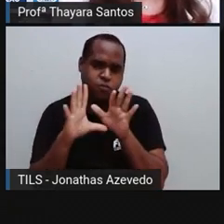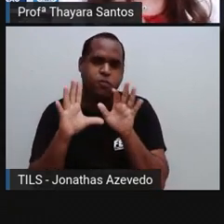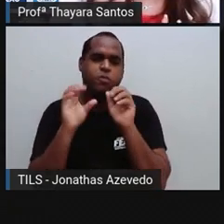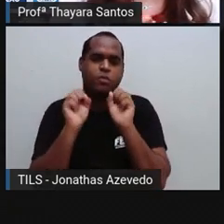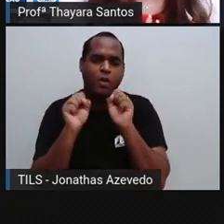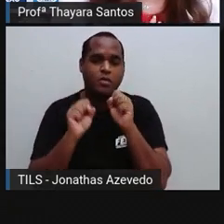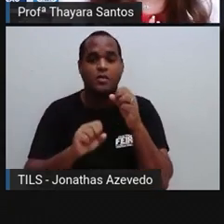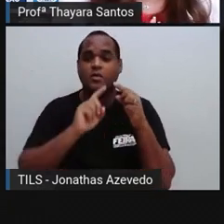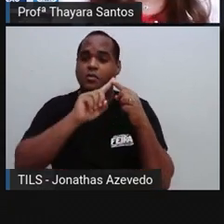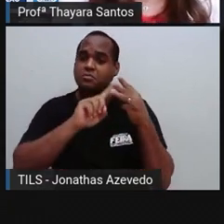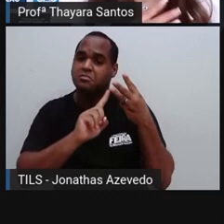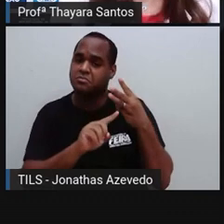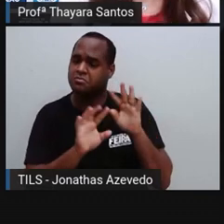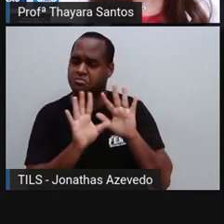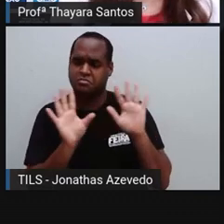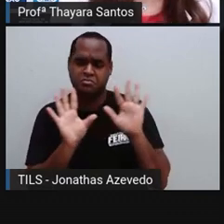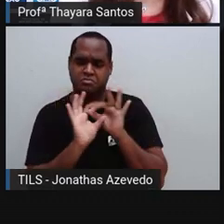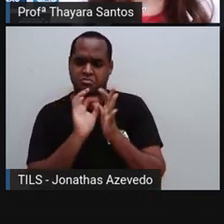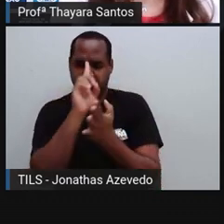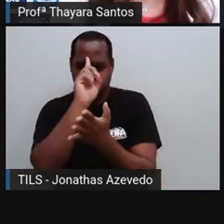de drogas lícitas.